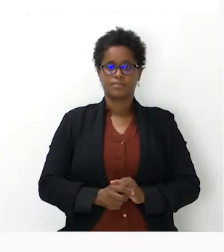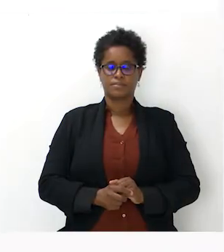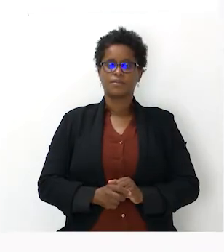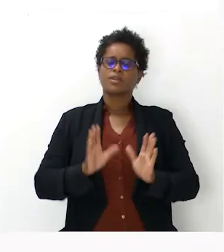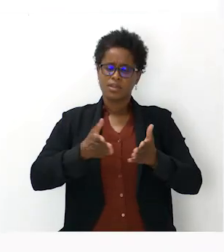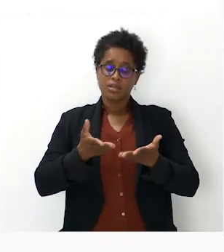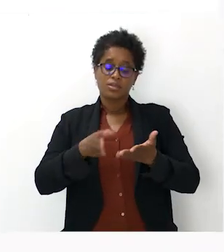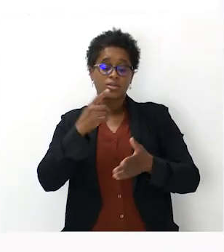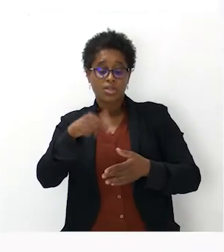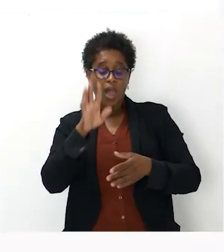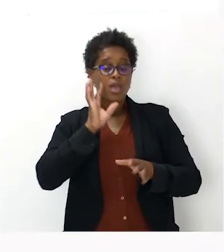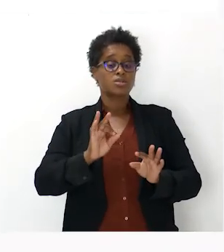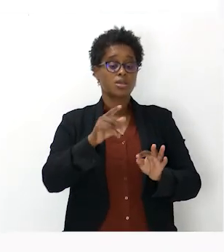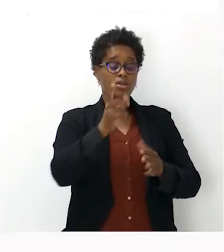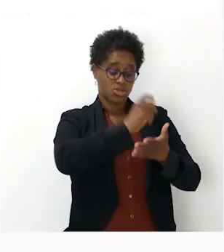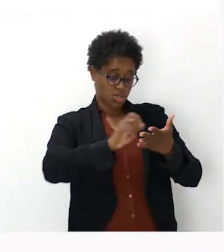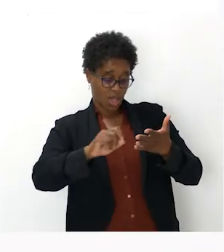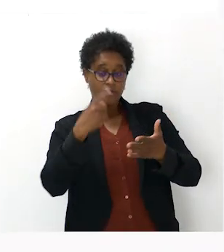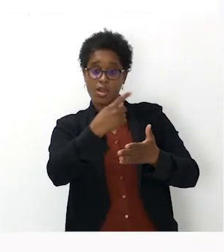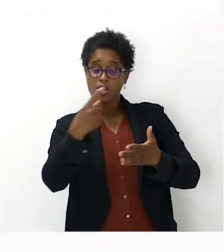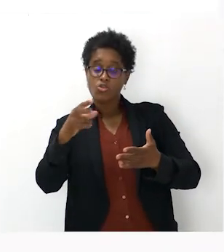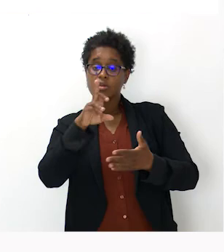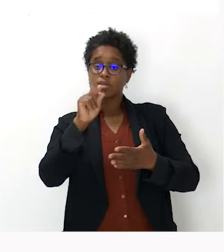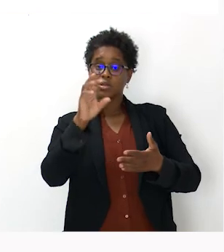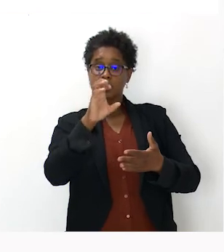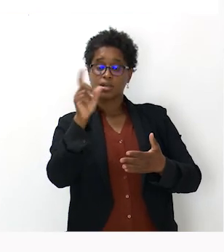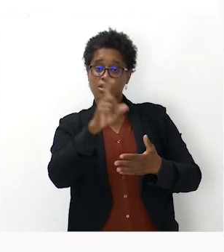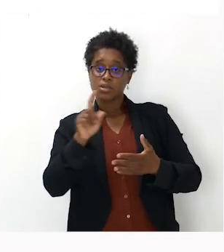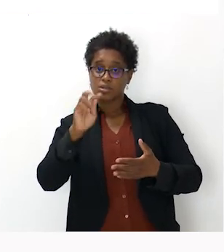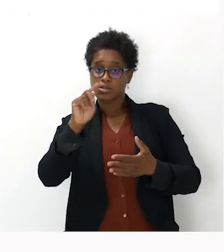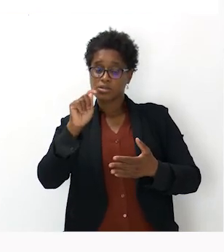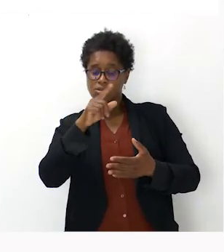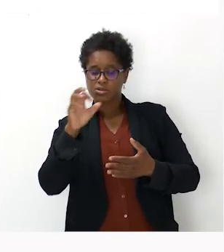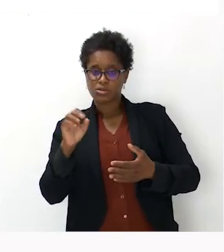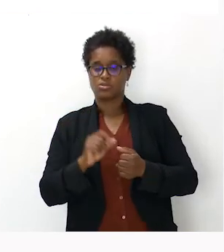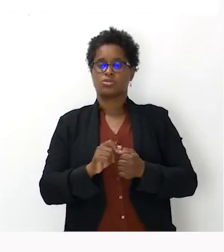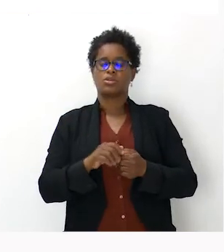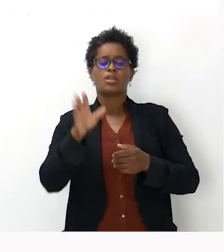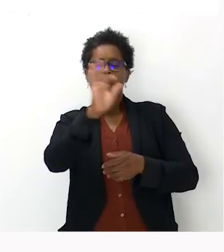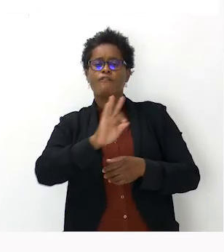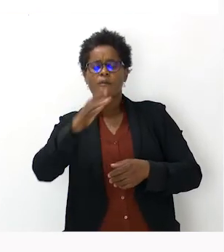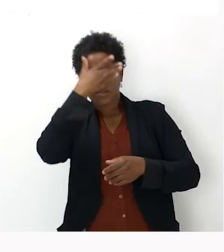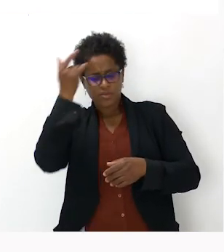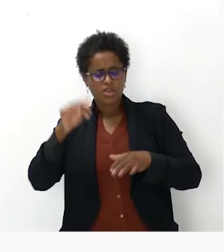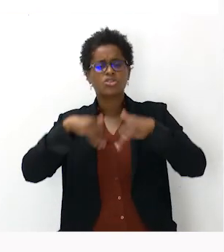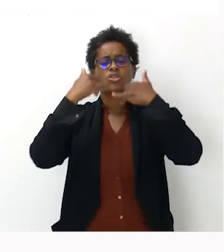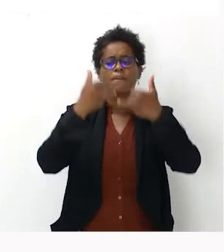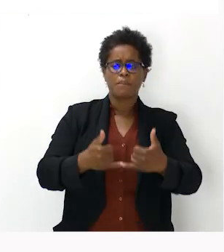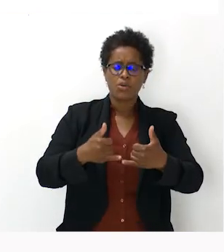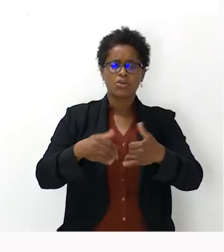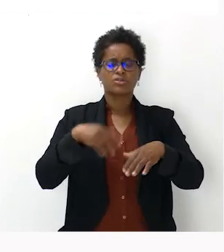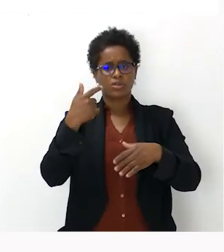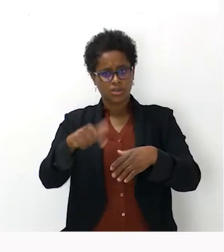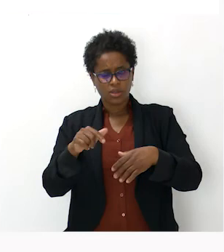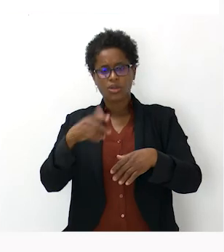Diz assim, escreve cada uma das razões na forma simplificada, depois de exprimir os termos